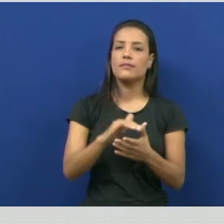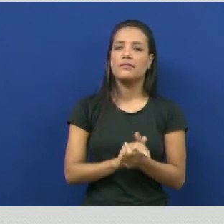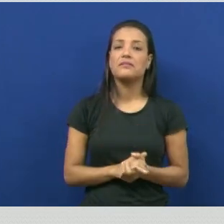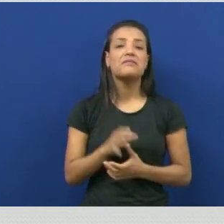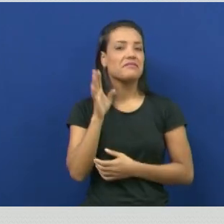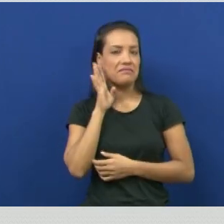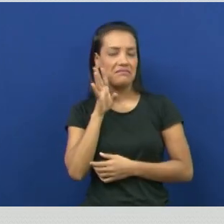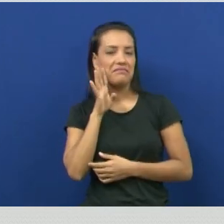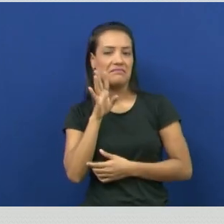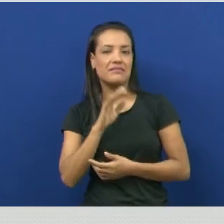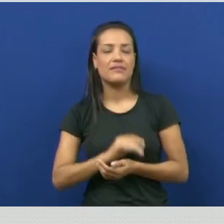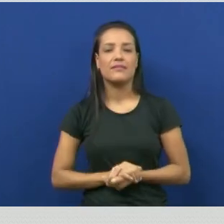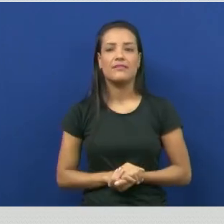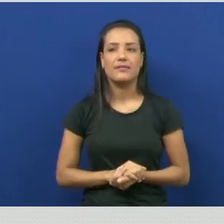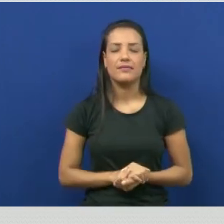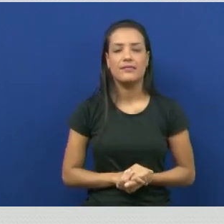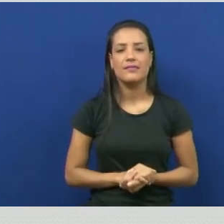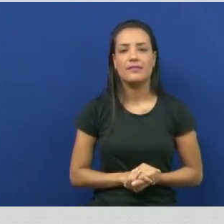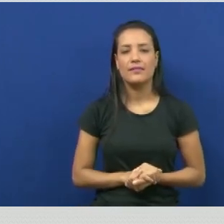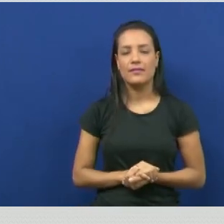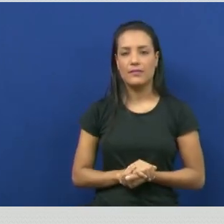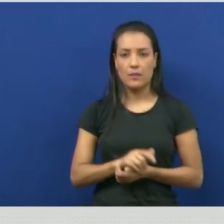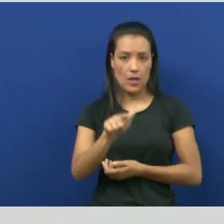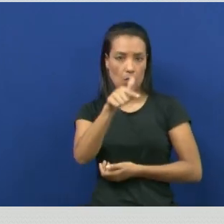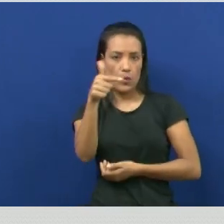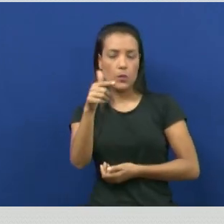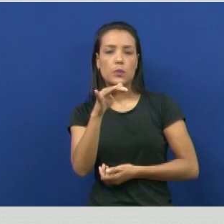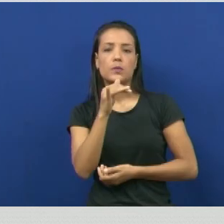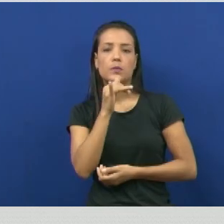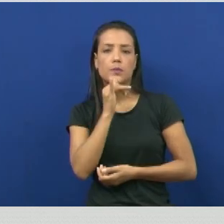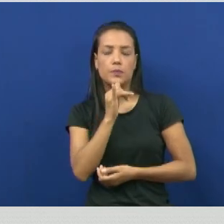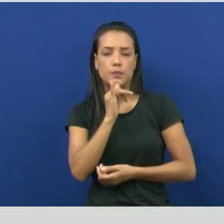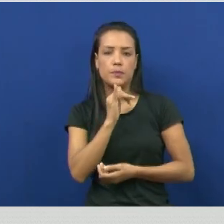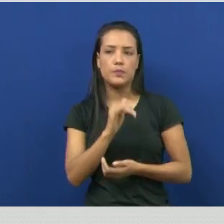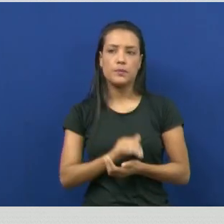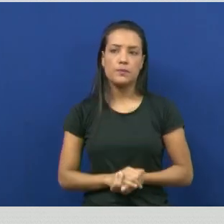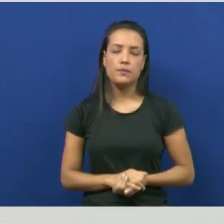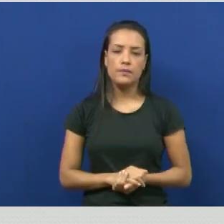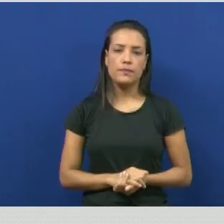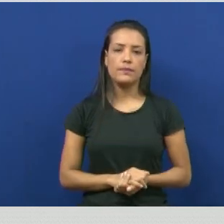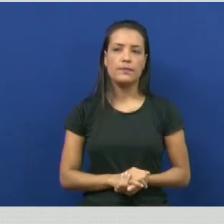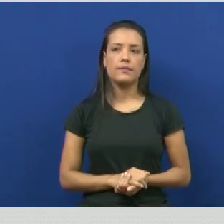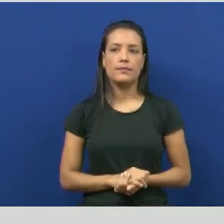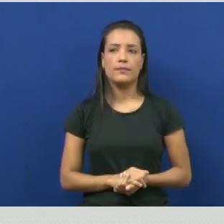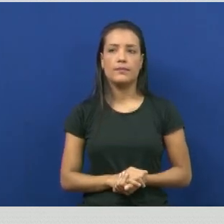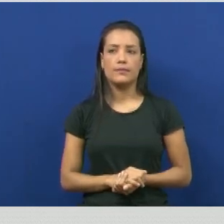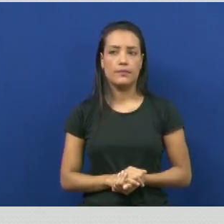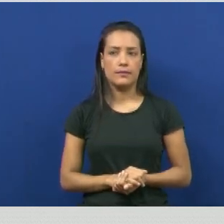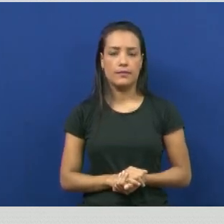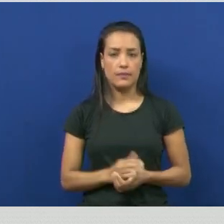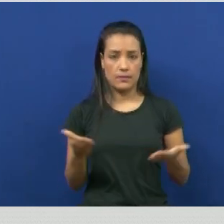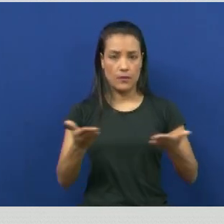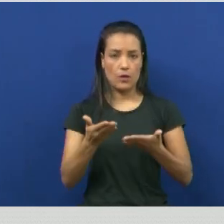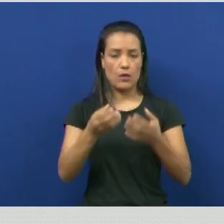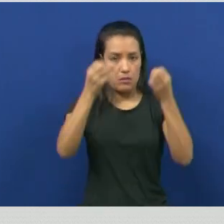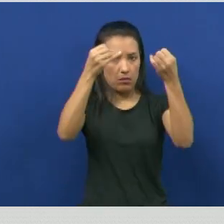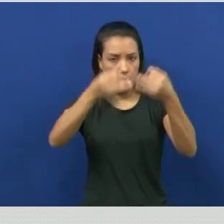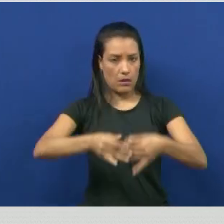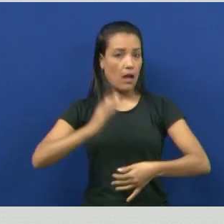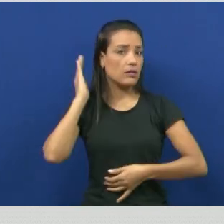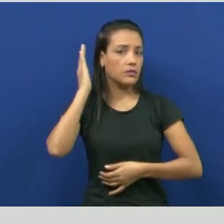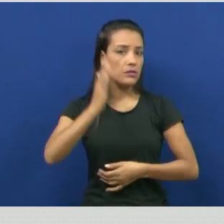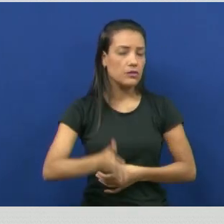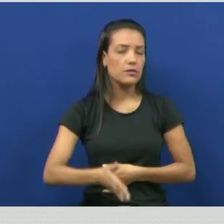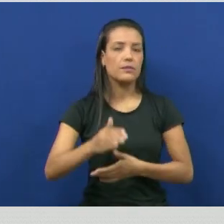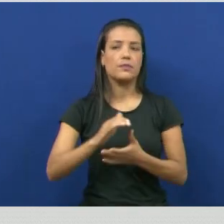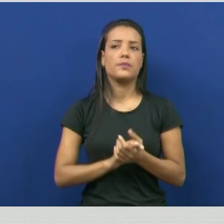Patrícia. Tá, agora um outro exemplo, tá? Pra gente. Agora mais direto, só para a gente ver o jogo dos